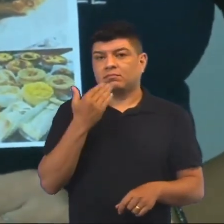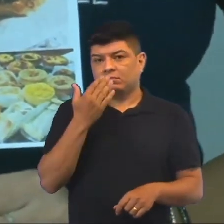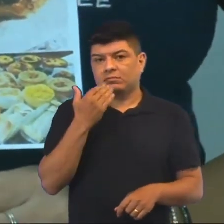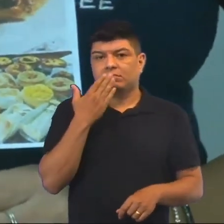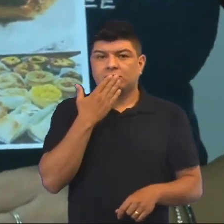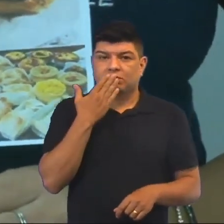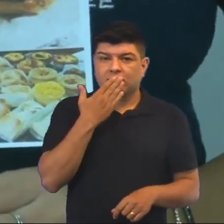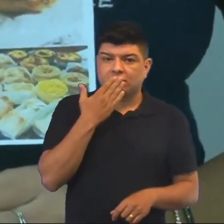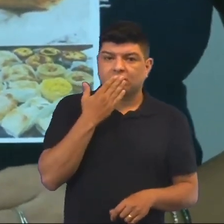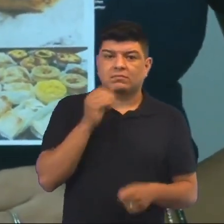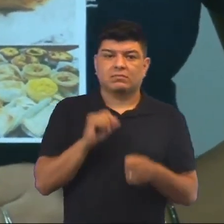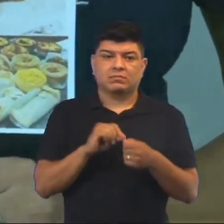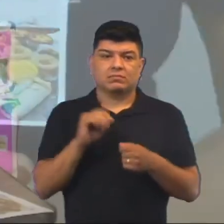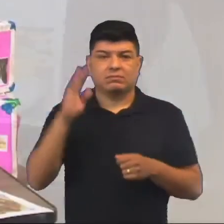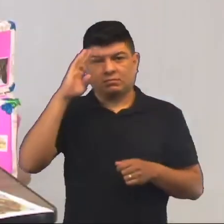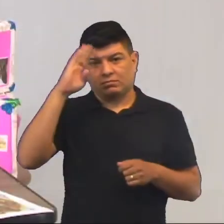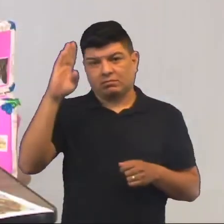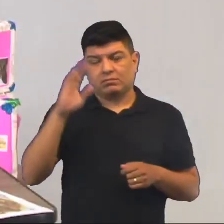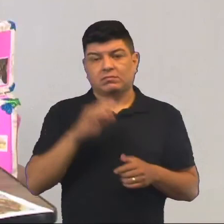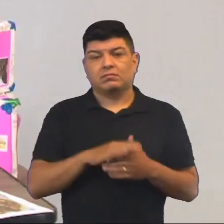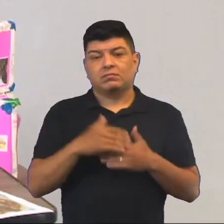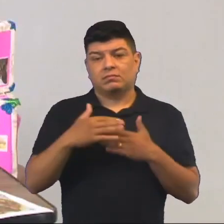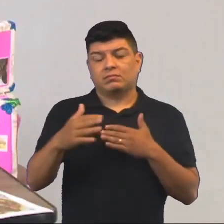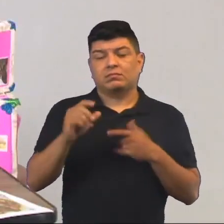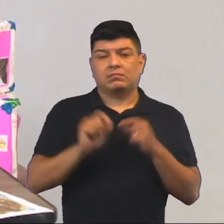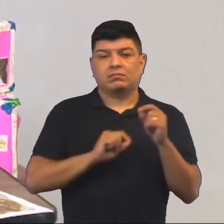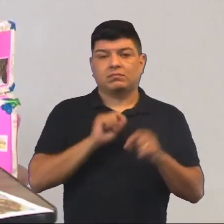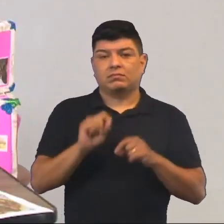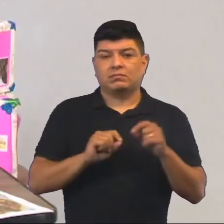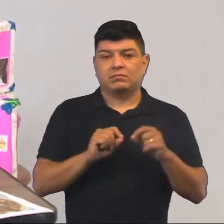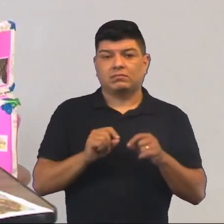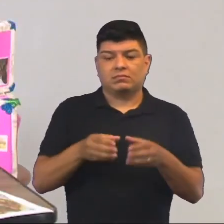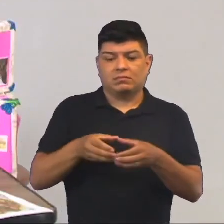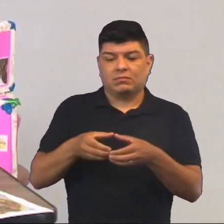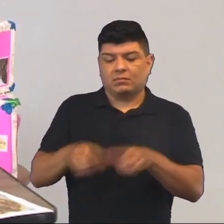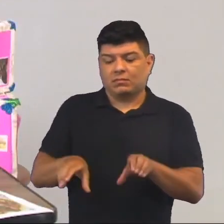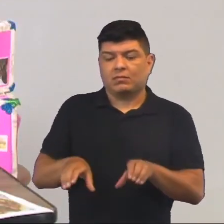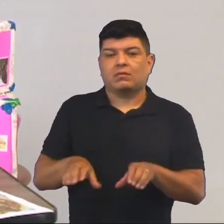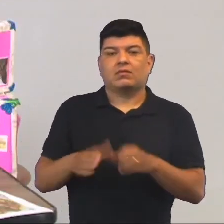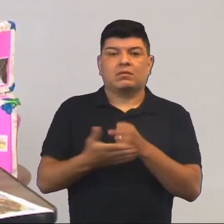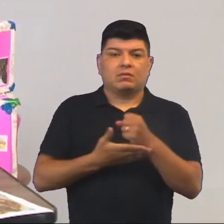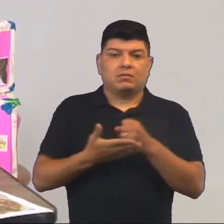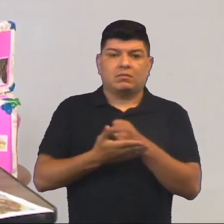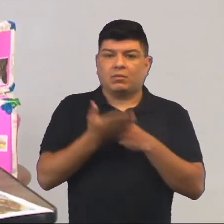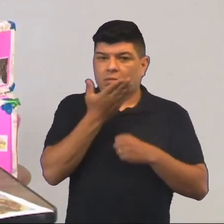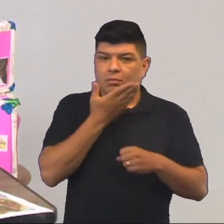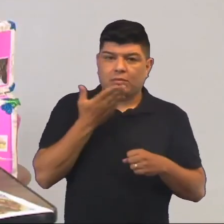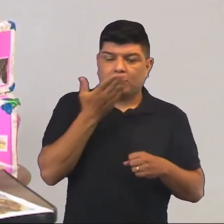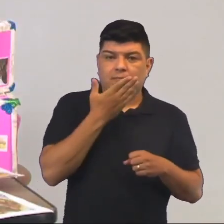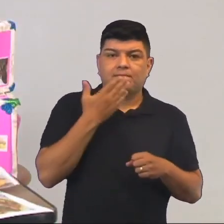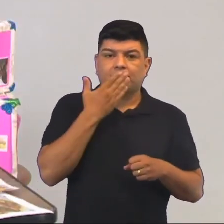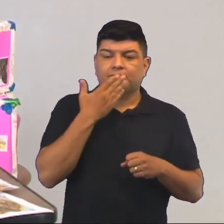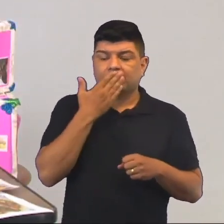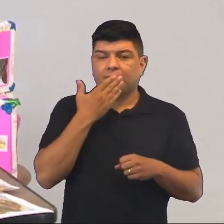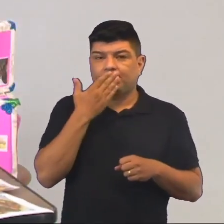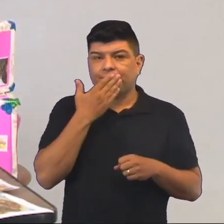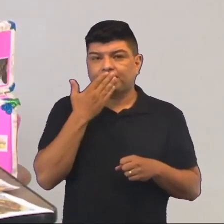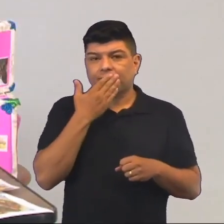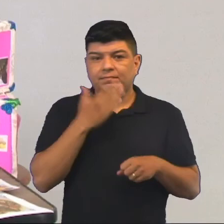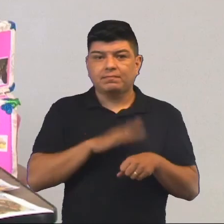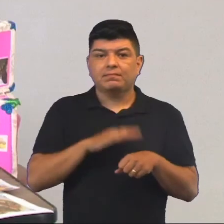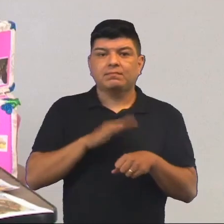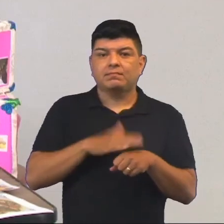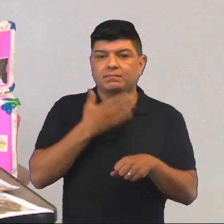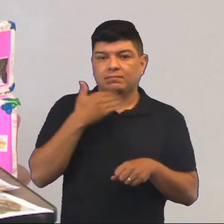comer docinhos que eram feitos principalmente a partir de ovos, como base, com farinhas, um açúcar